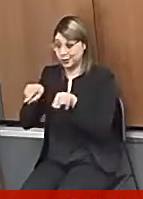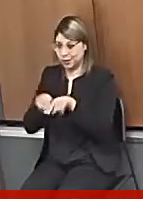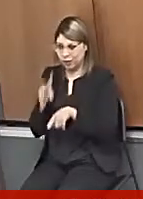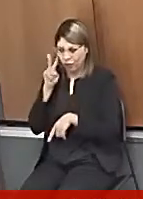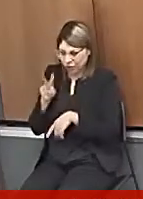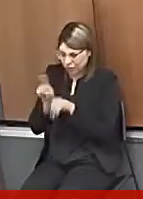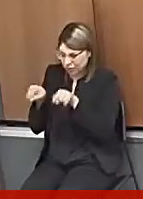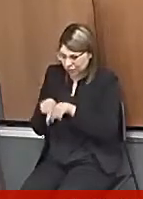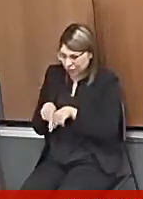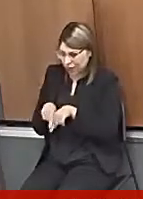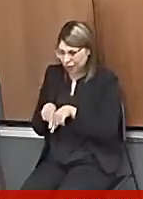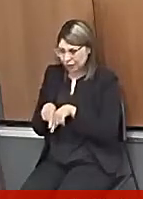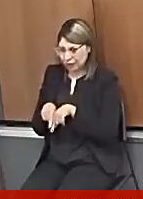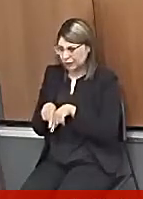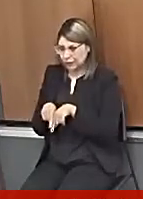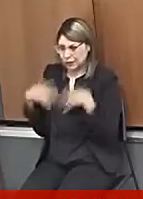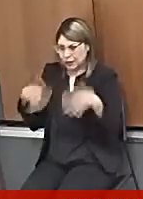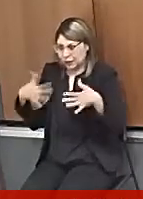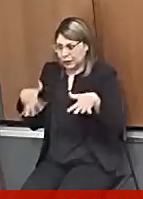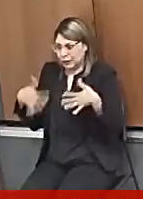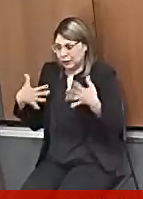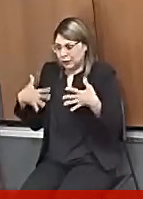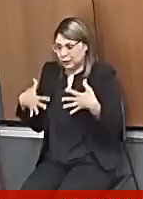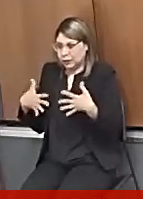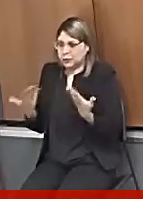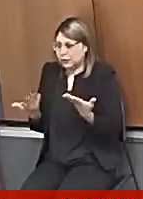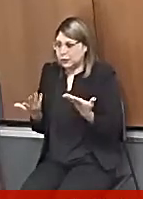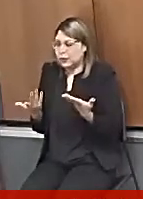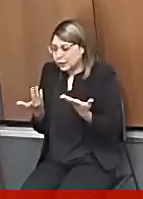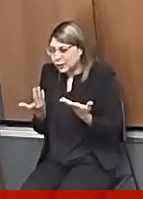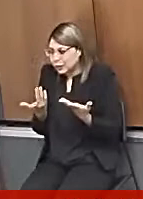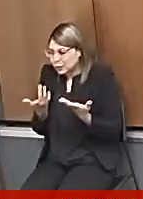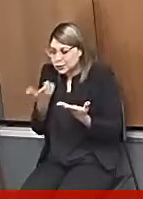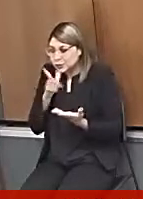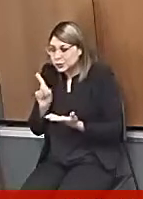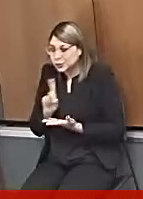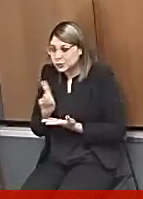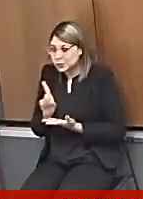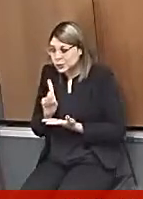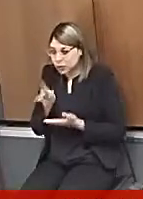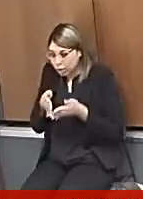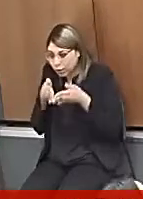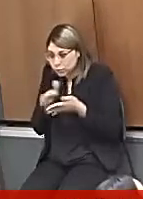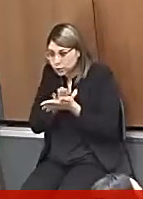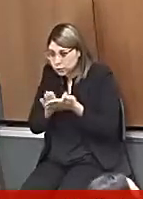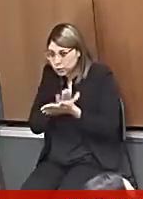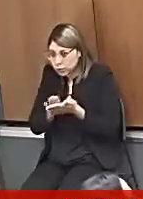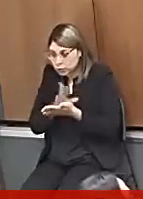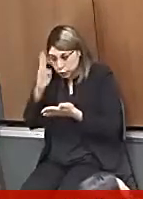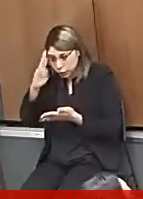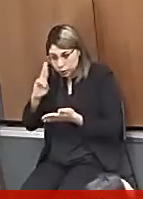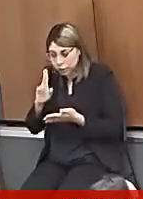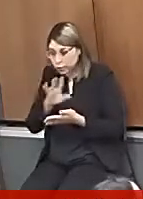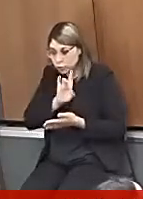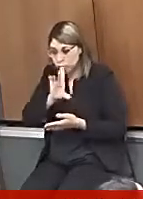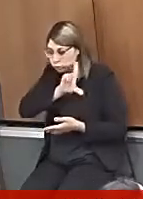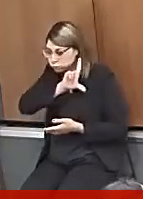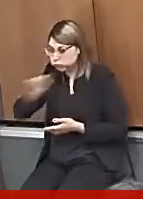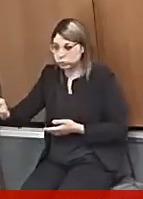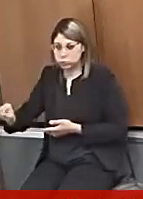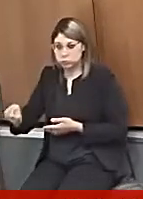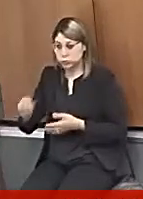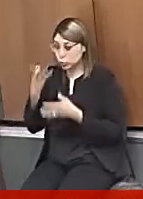eles em uma sala de aula eles apavoram com aquilo e não pede nem licença por diretor fala que está indo embora